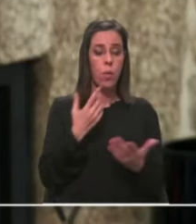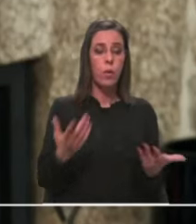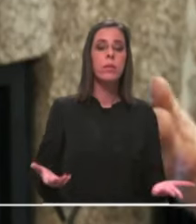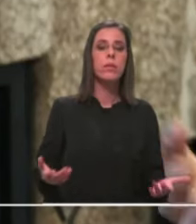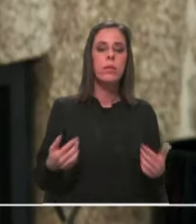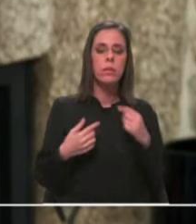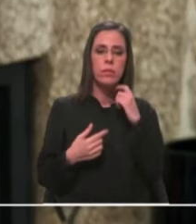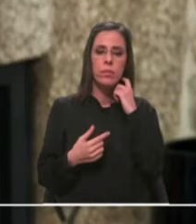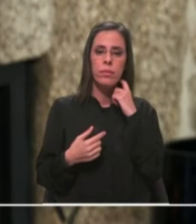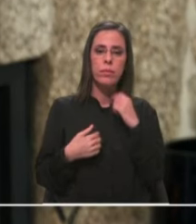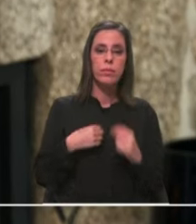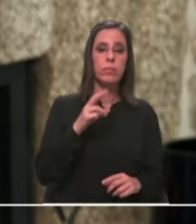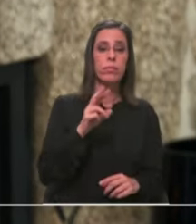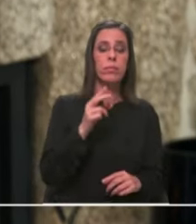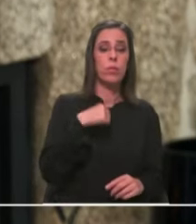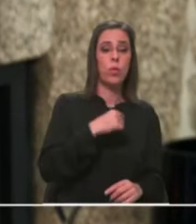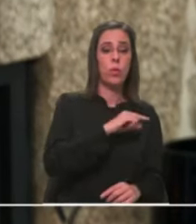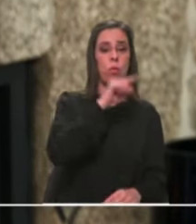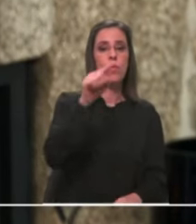E chegamos lá e depois